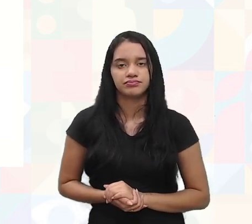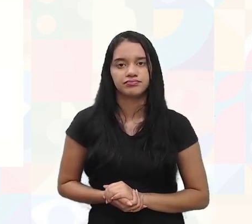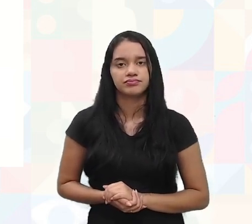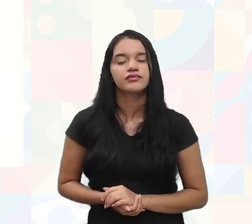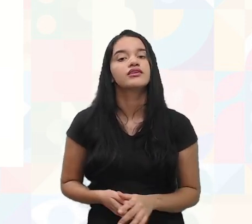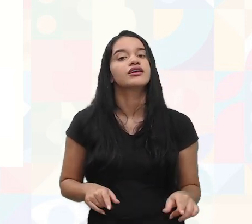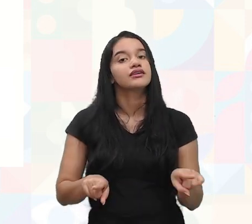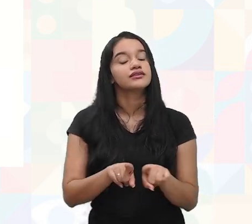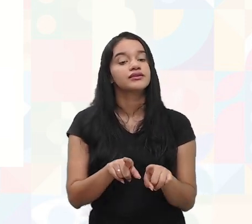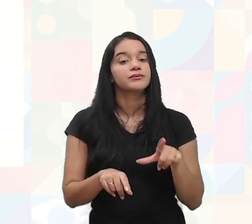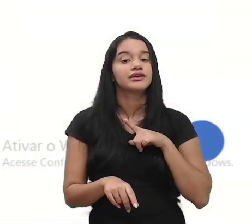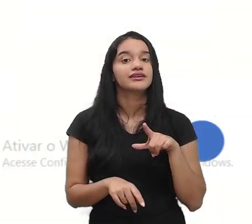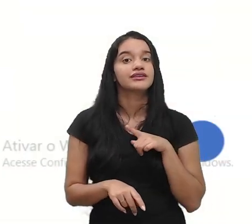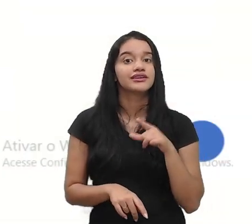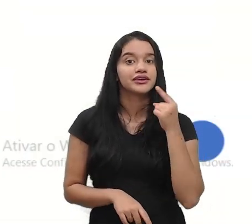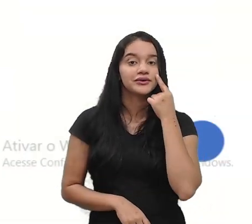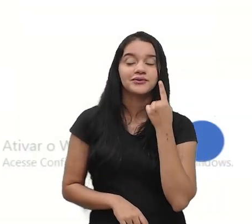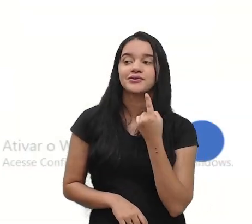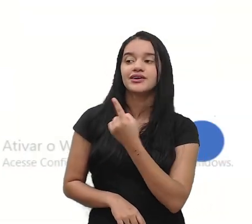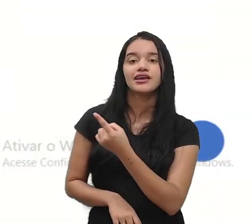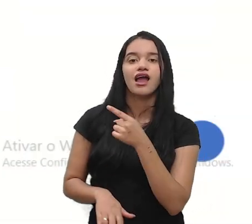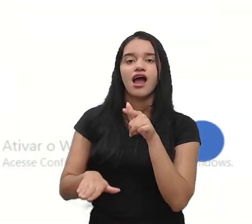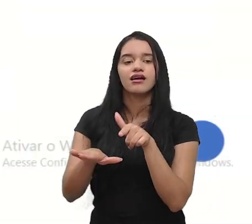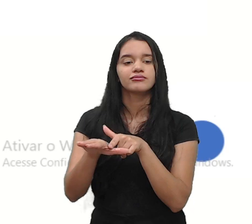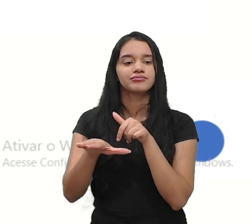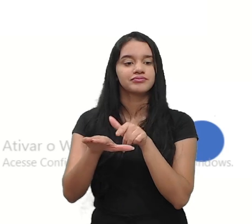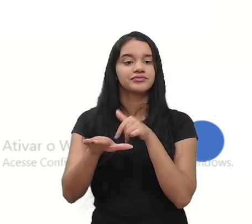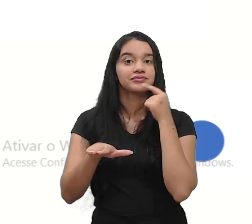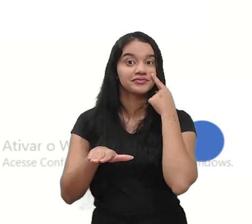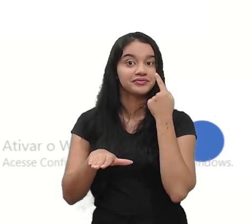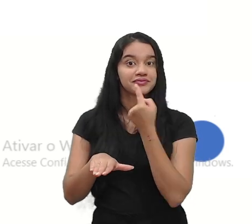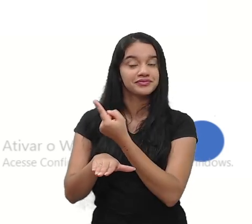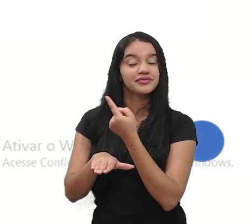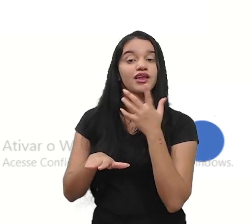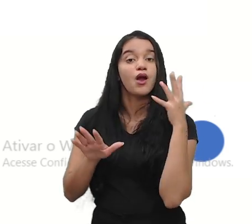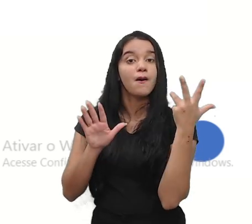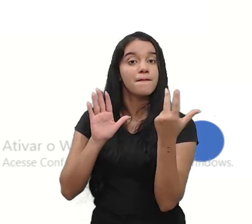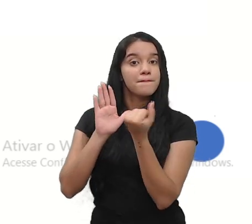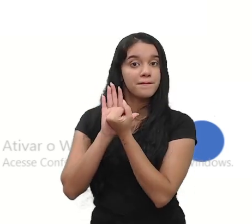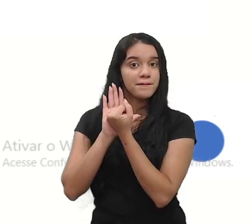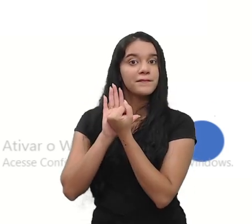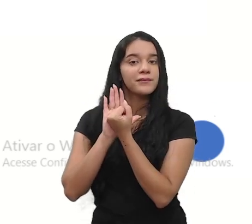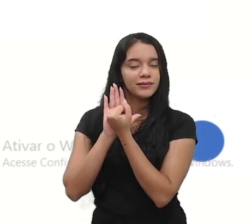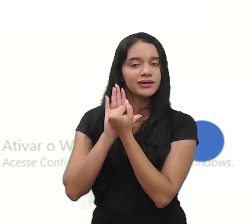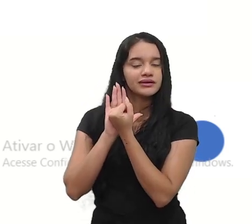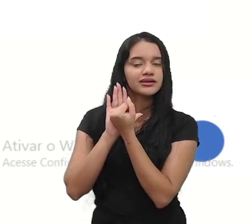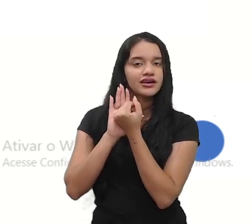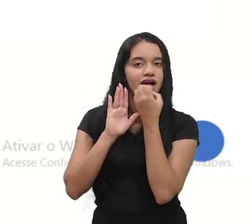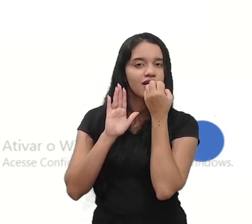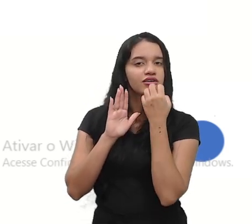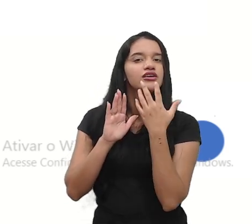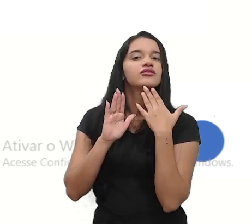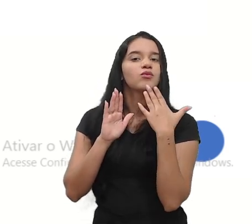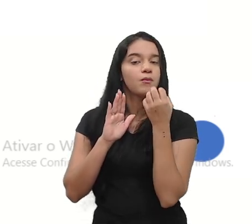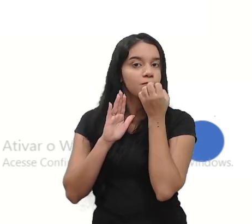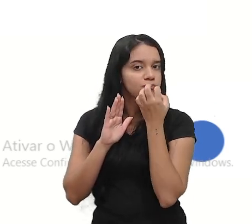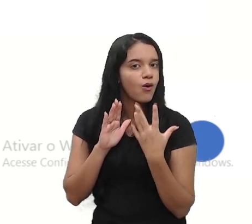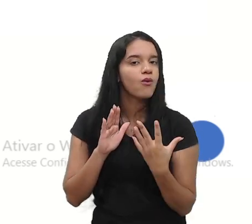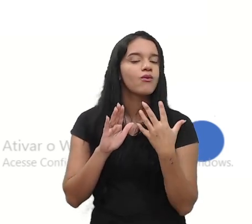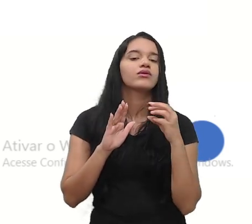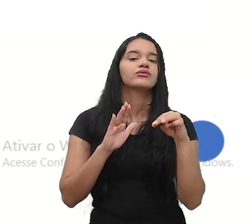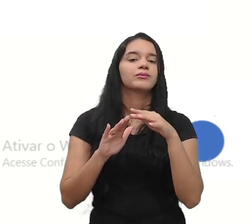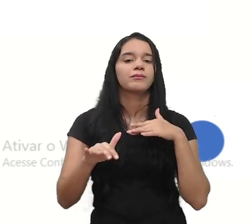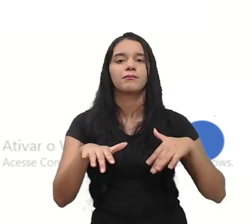E também temos a Havaianas, que também é uma marca consagrada no mercado, é o chinelo de borracha